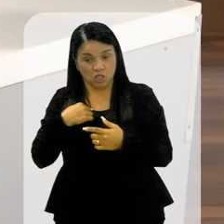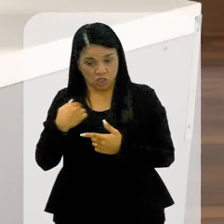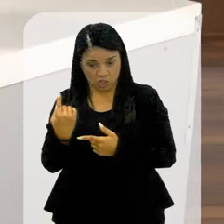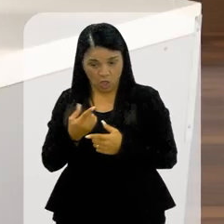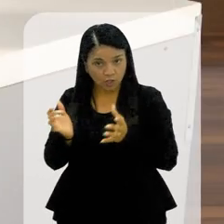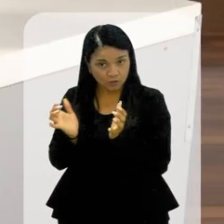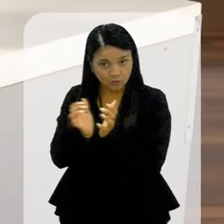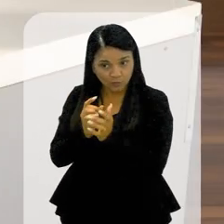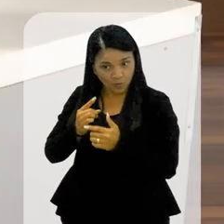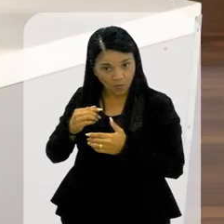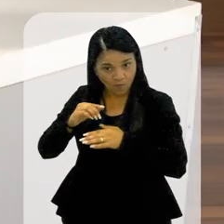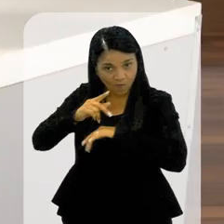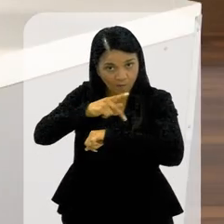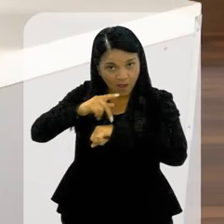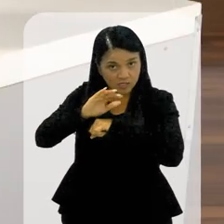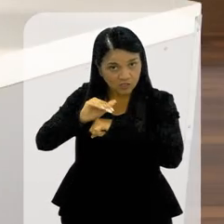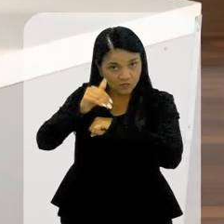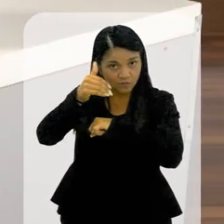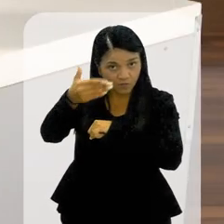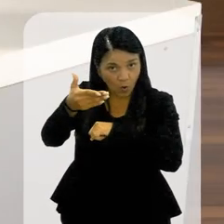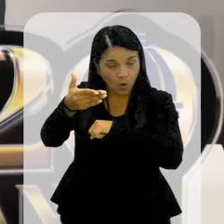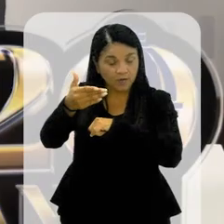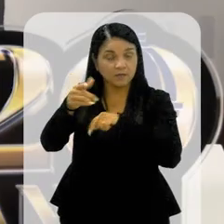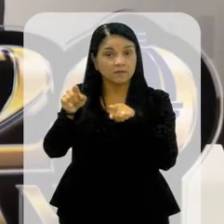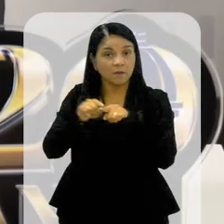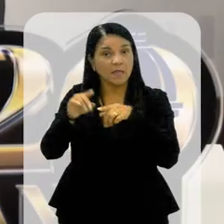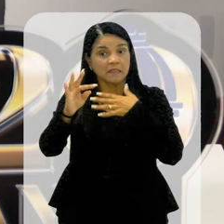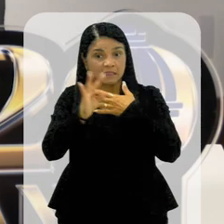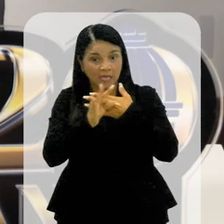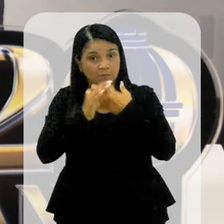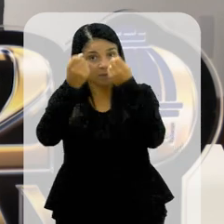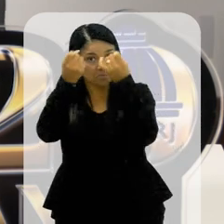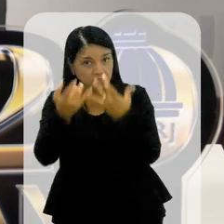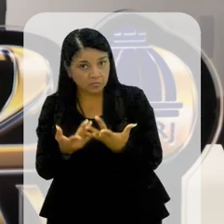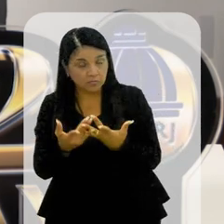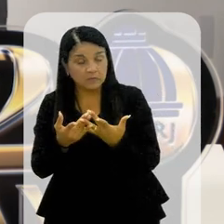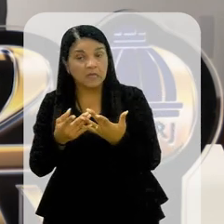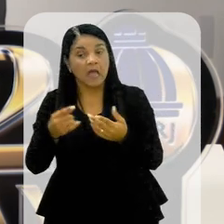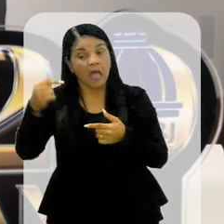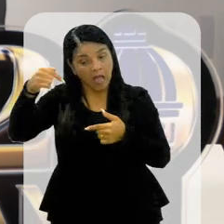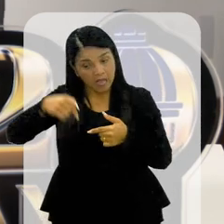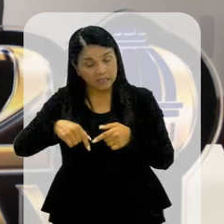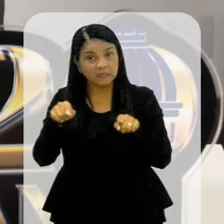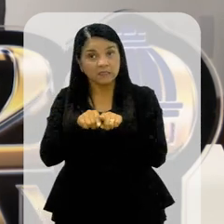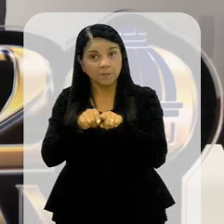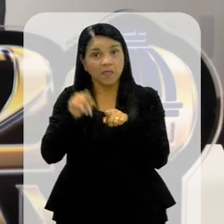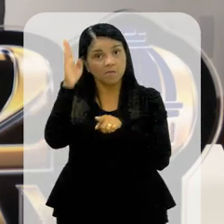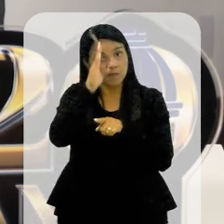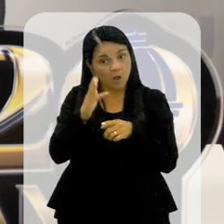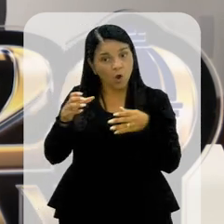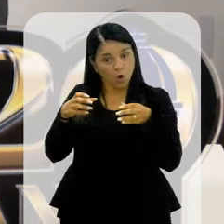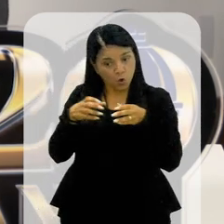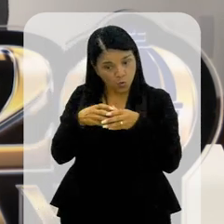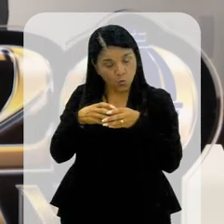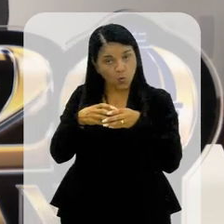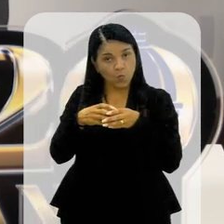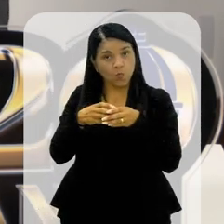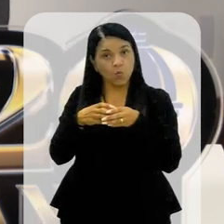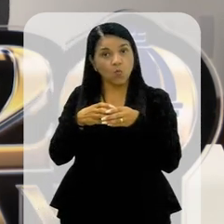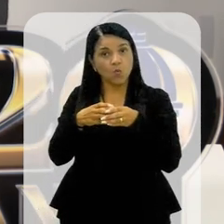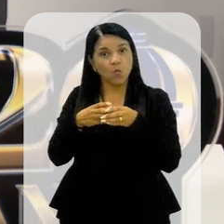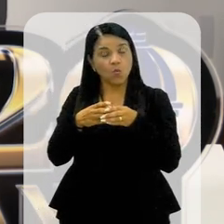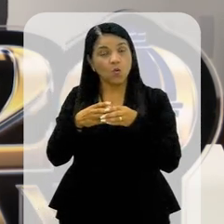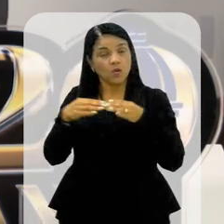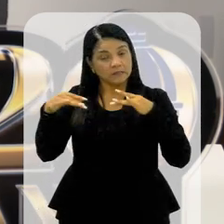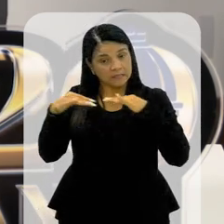que nós fomos para lá, fomos recepcionados e tecnicamente fomos informados, trazer para cá e trazer grupos para